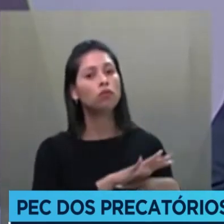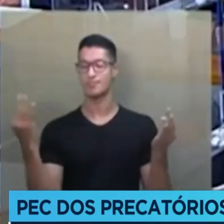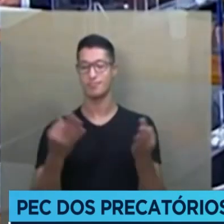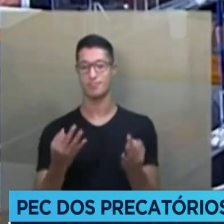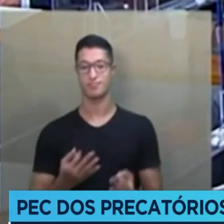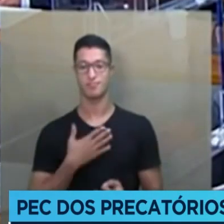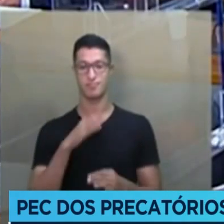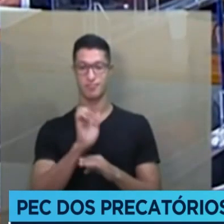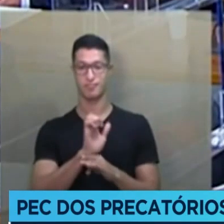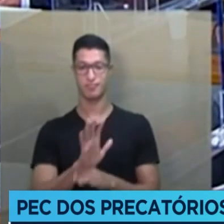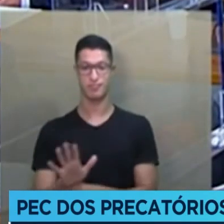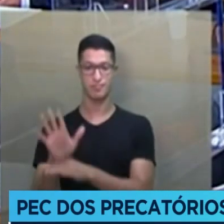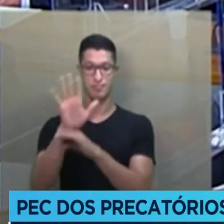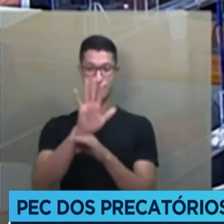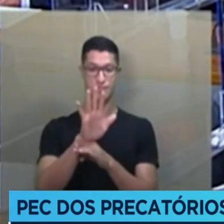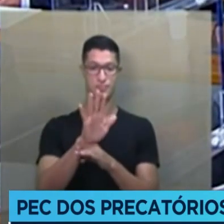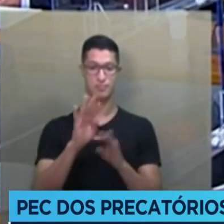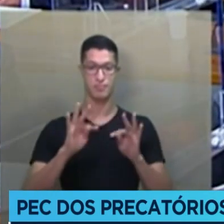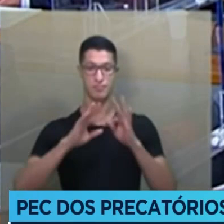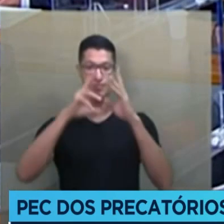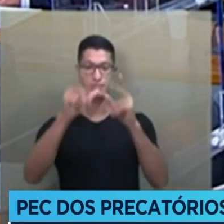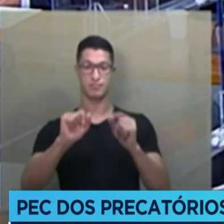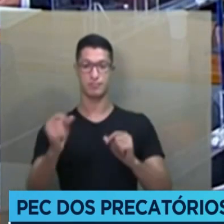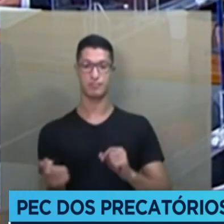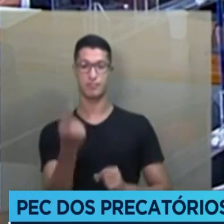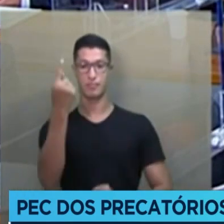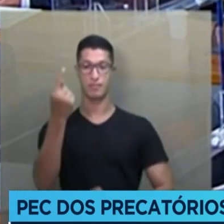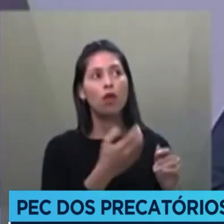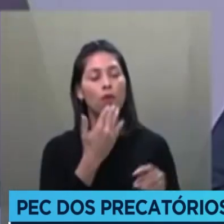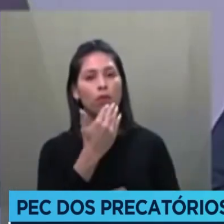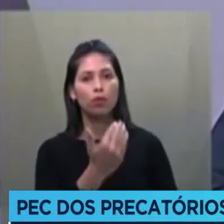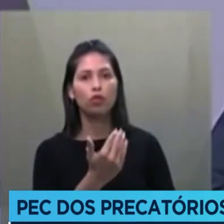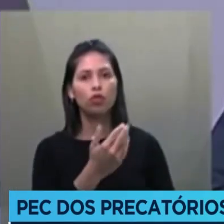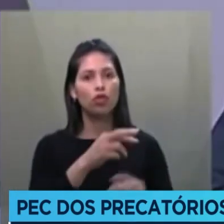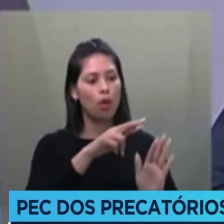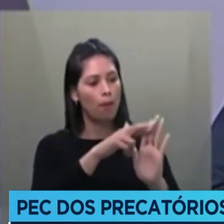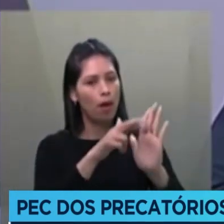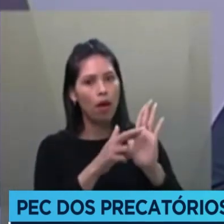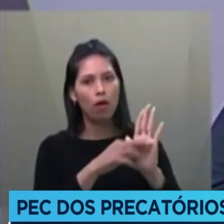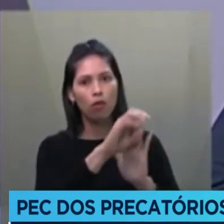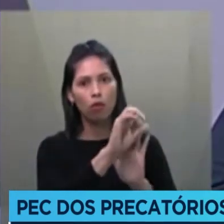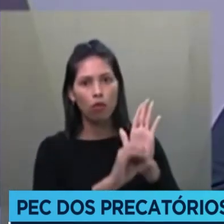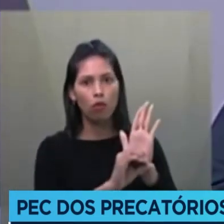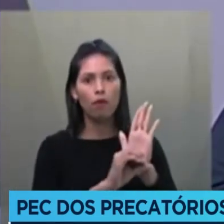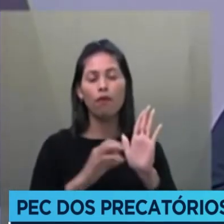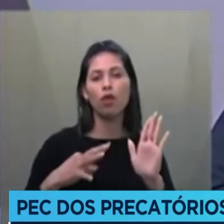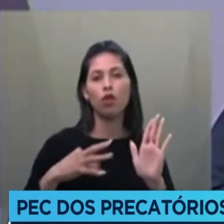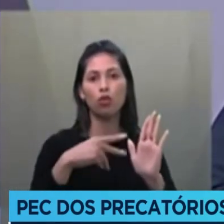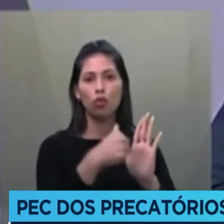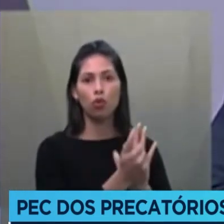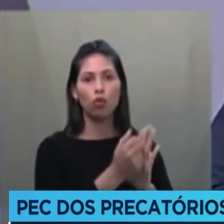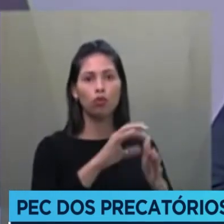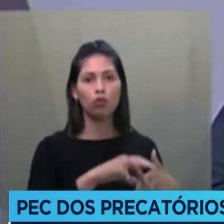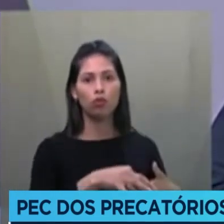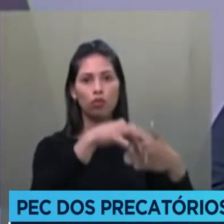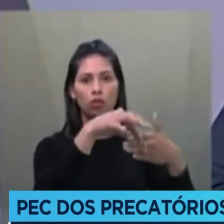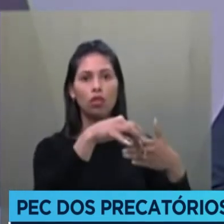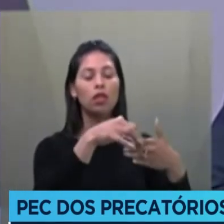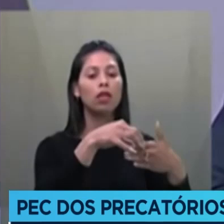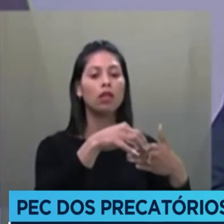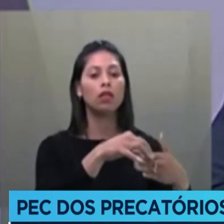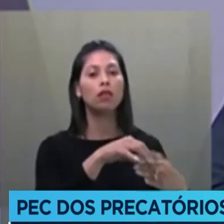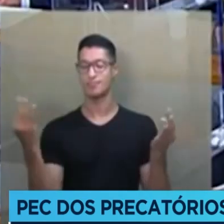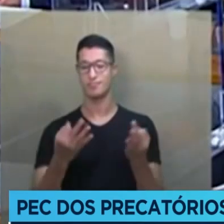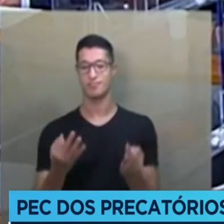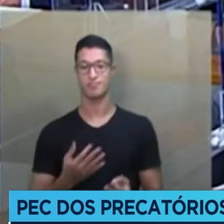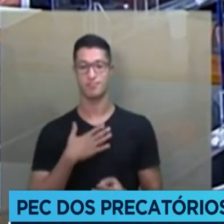Bolsonaro. A equipe econômica do governo federal planeja abrir um espaço de 106 bilhões de reais caso a PEC seja aprovada. Isso ajudaria a